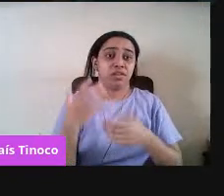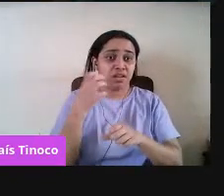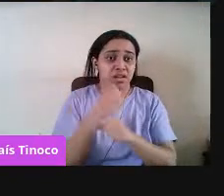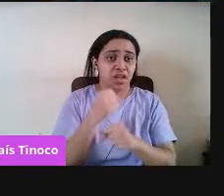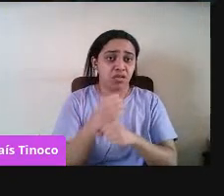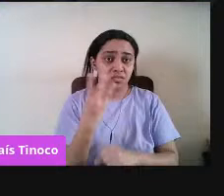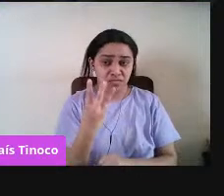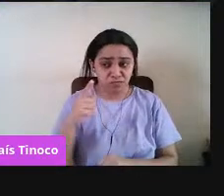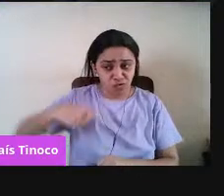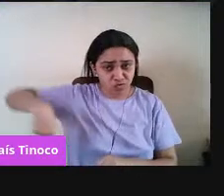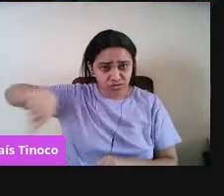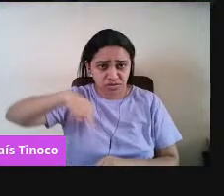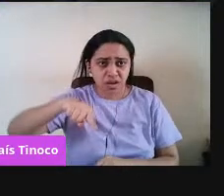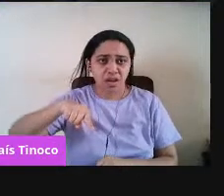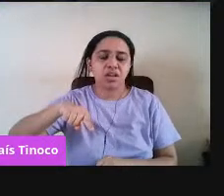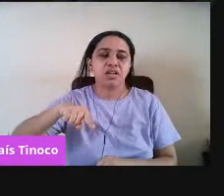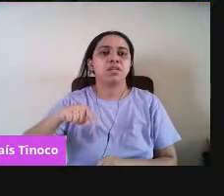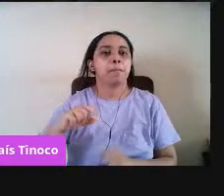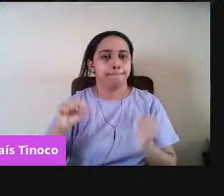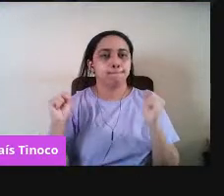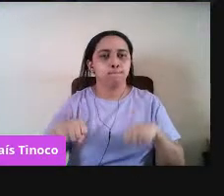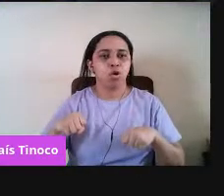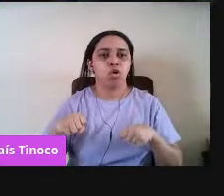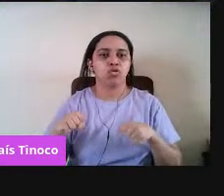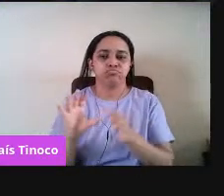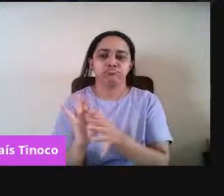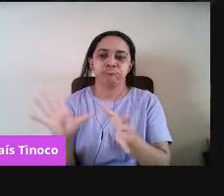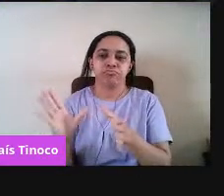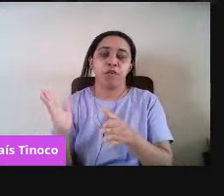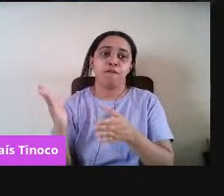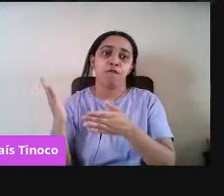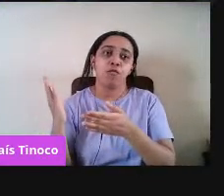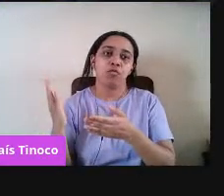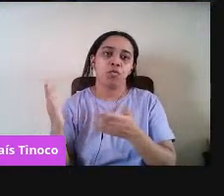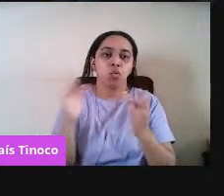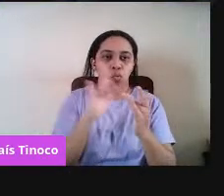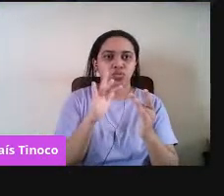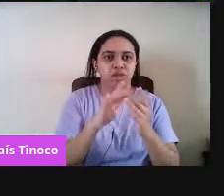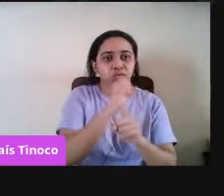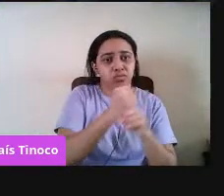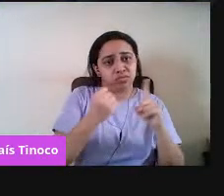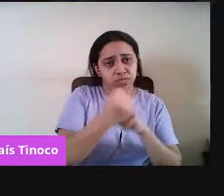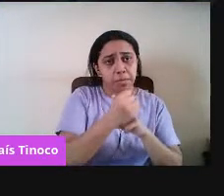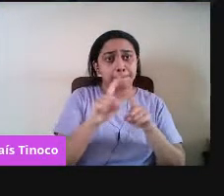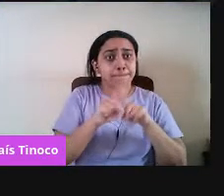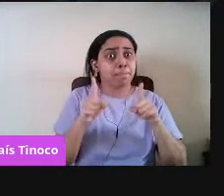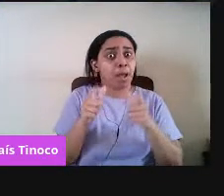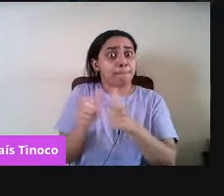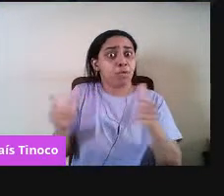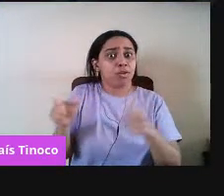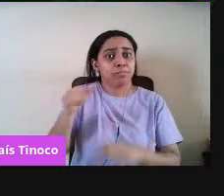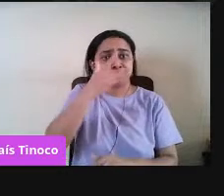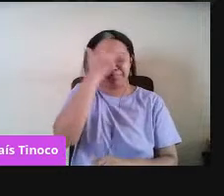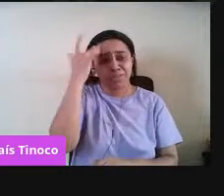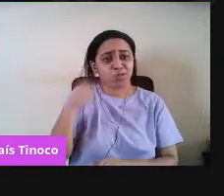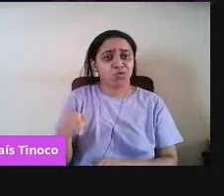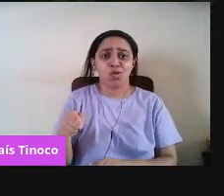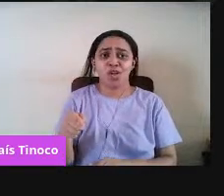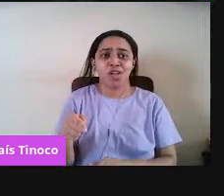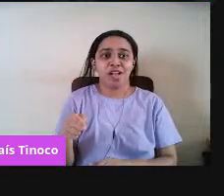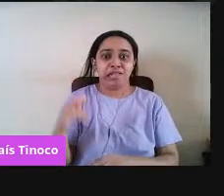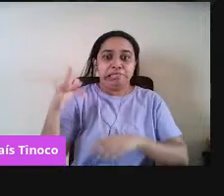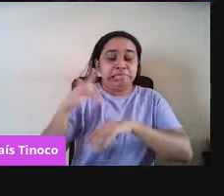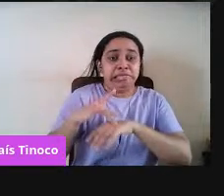estão aptas a voltar à sociedade. O problema é que a maioria dessa gente já considera o trabalho uma tortura. Imagina o que considerariam estudar